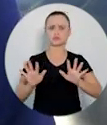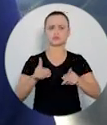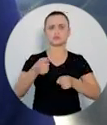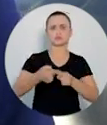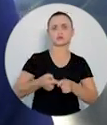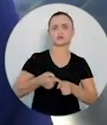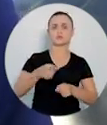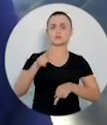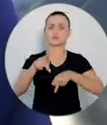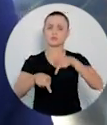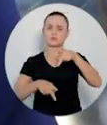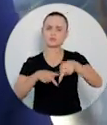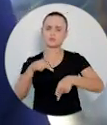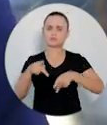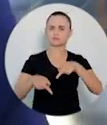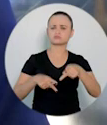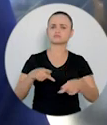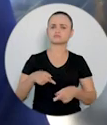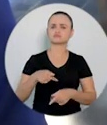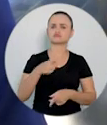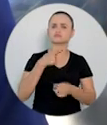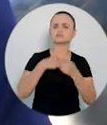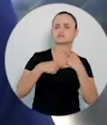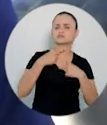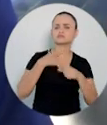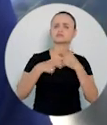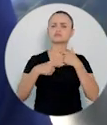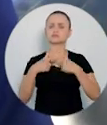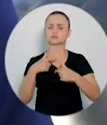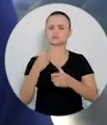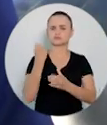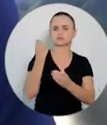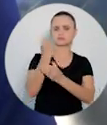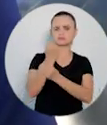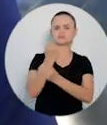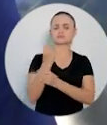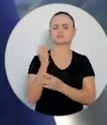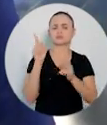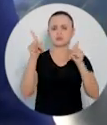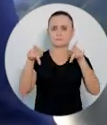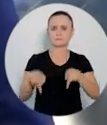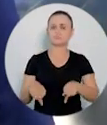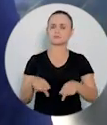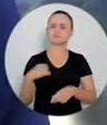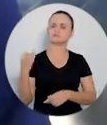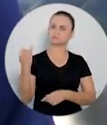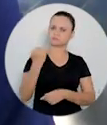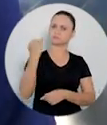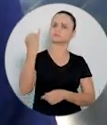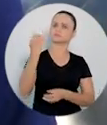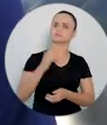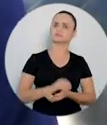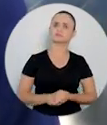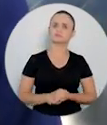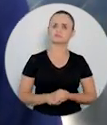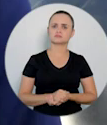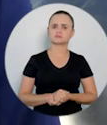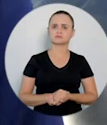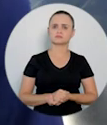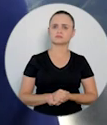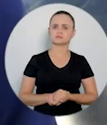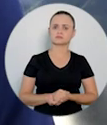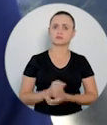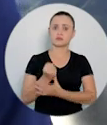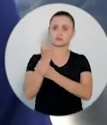pela gravidade do momento atual, pelos anseios do povo, né? Demonstrados, inclusive, na última eleição. O tema segurança pública